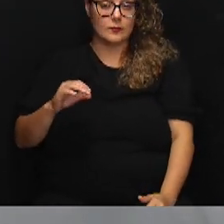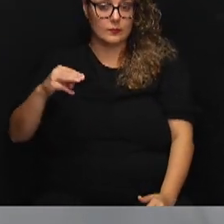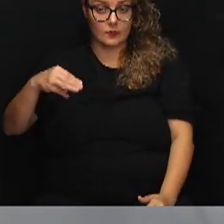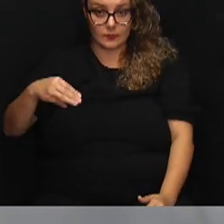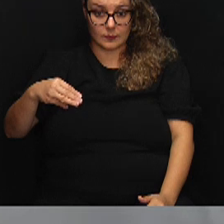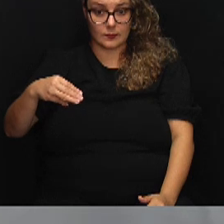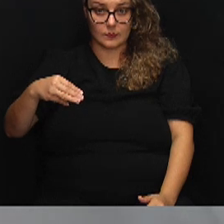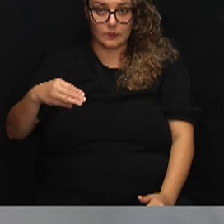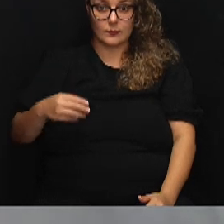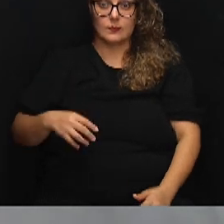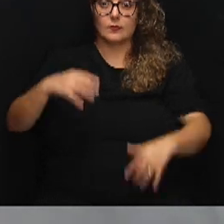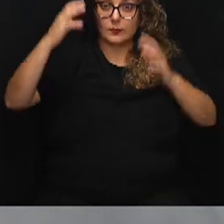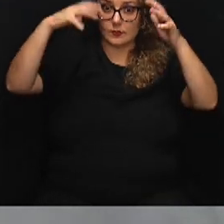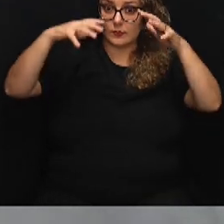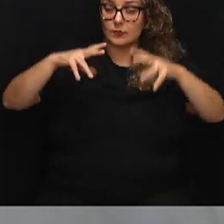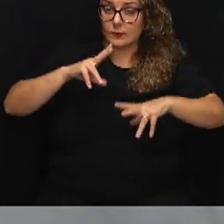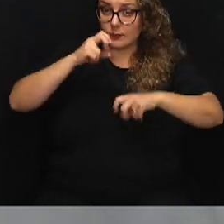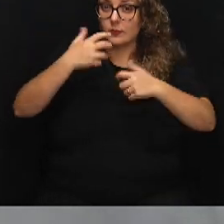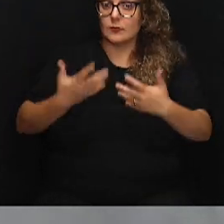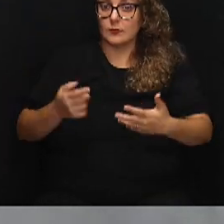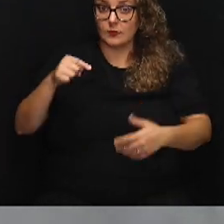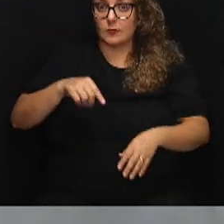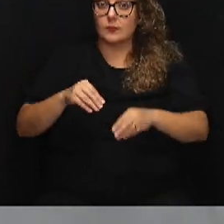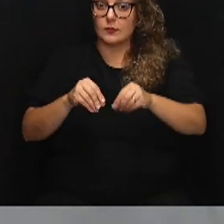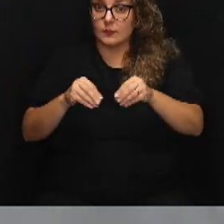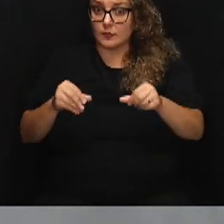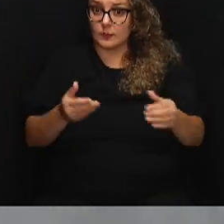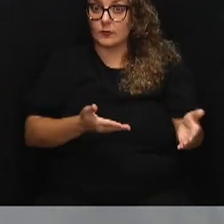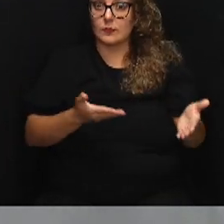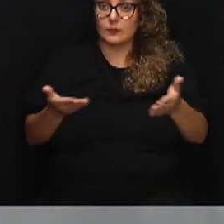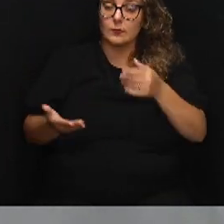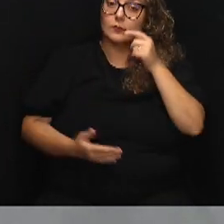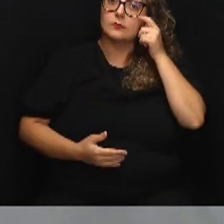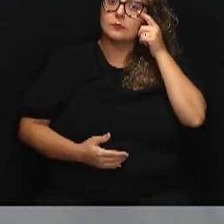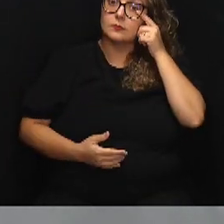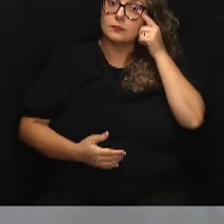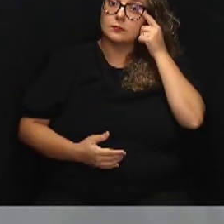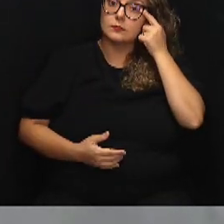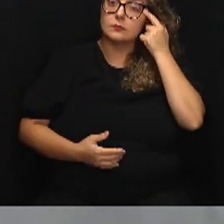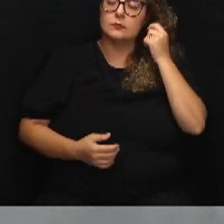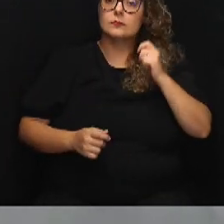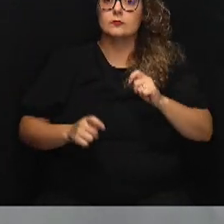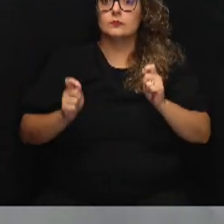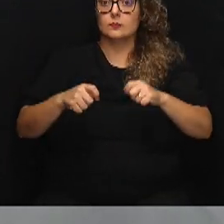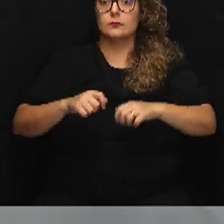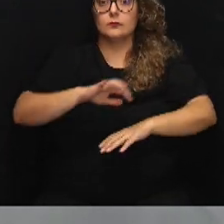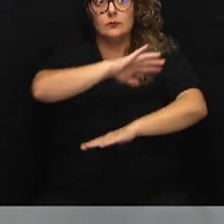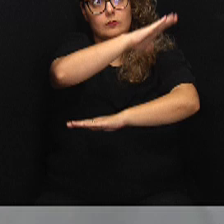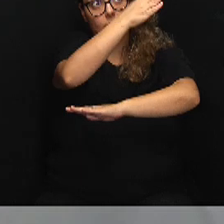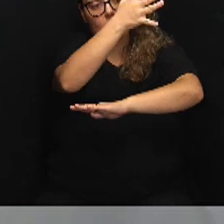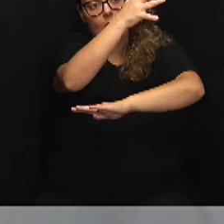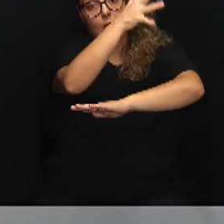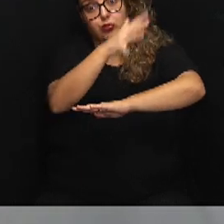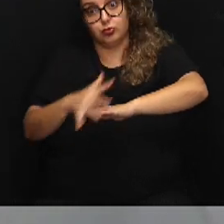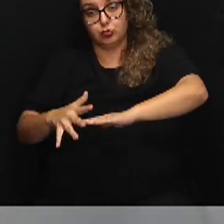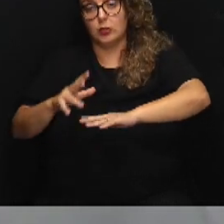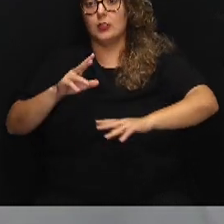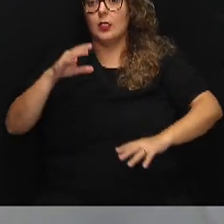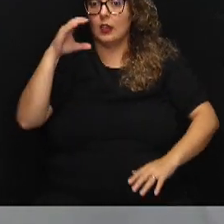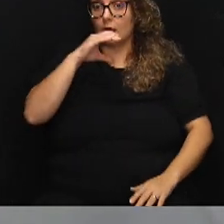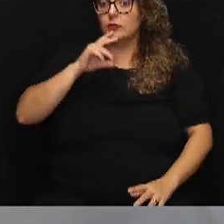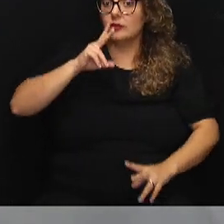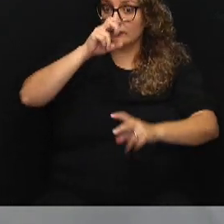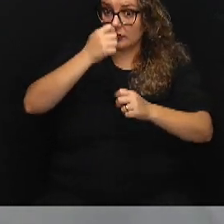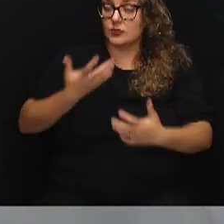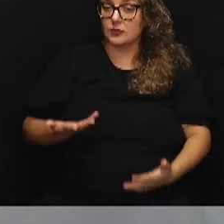chuva intensa, esse solo apresenta uma capacidade de deslizar muito forte, formando